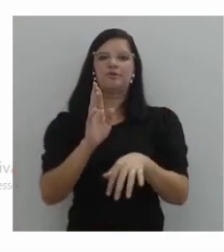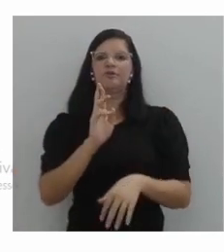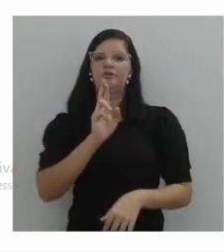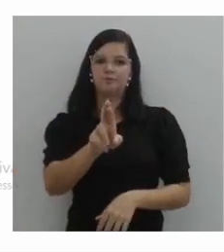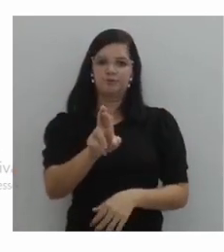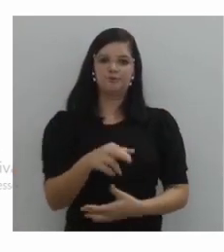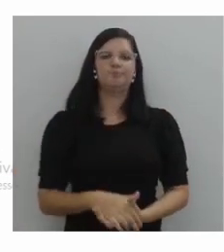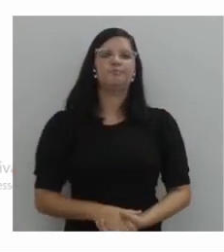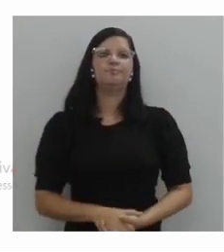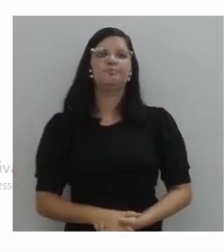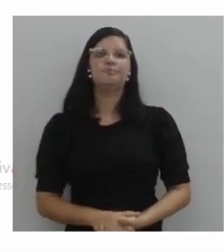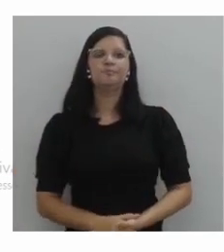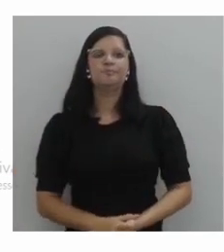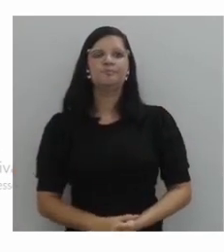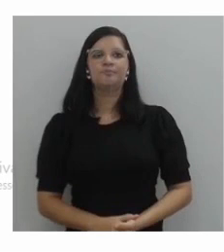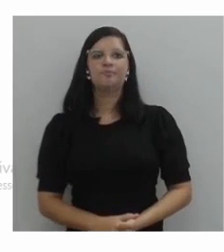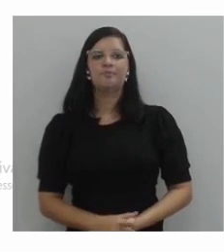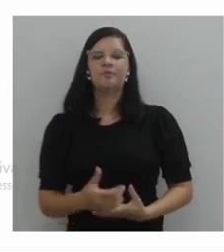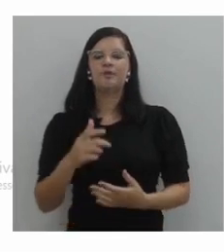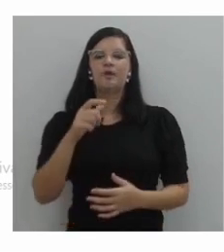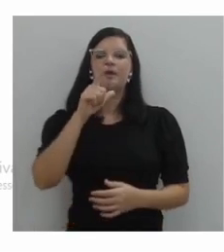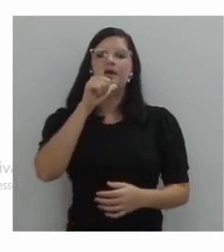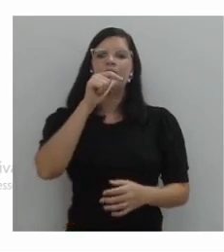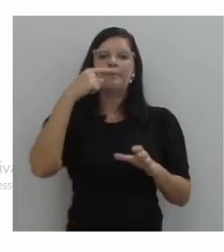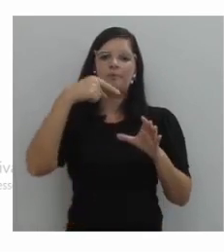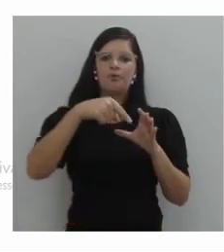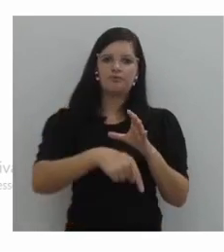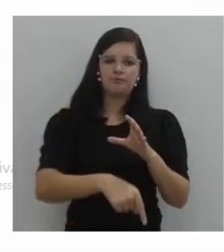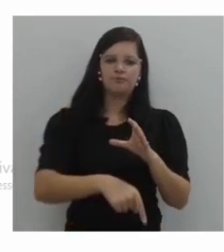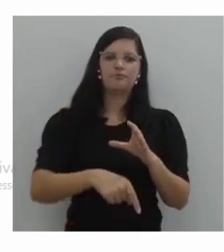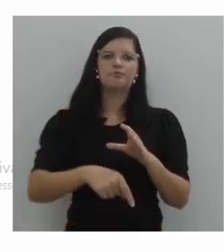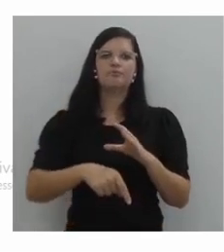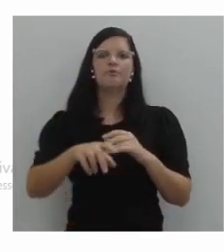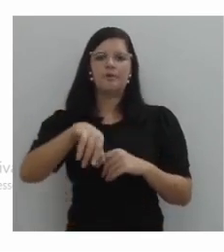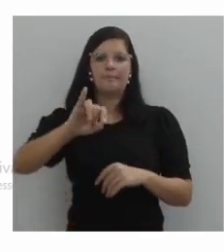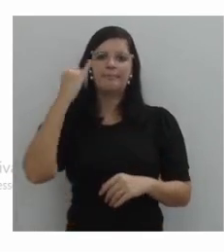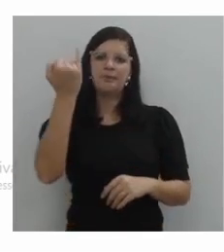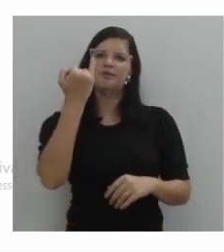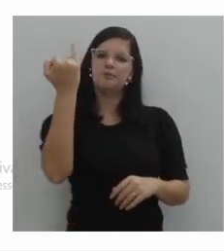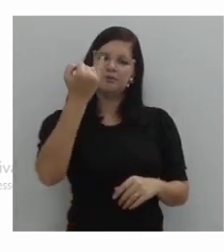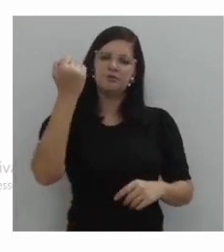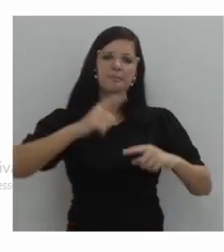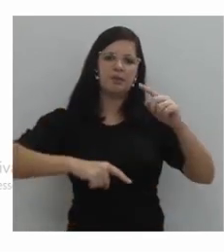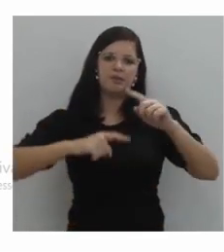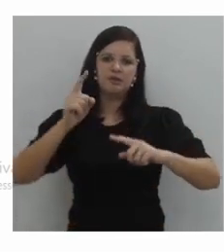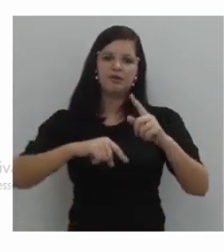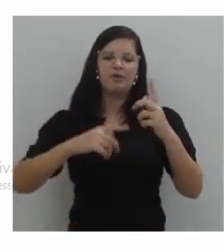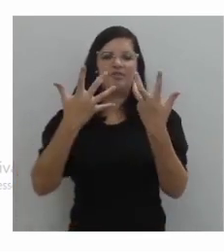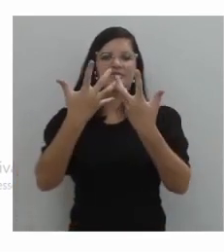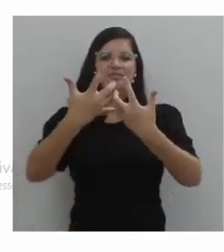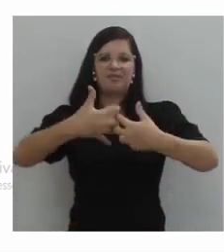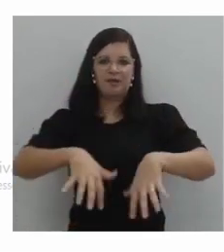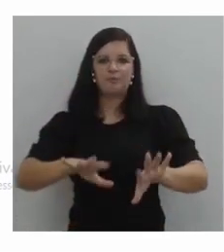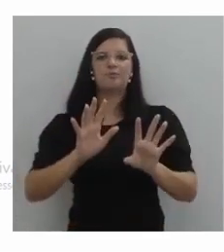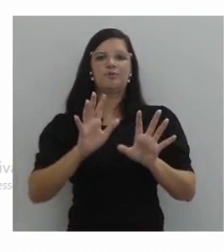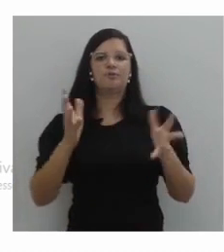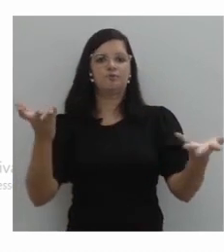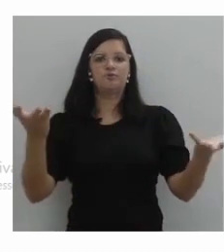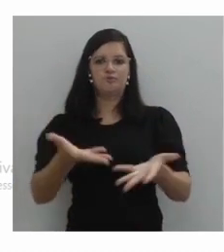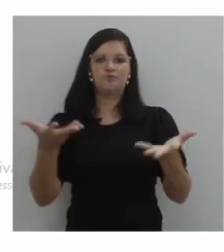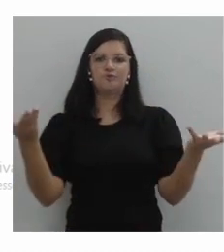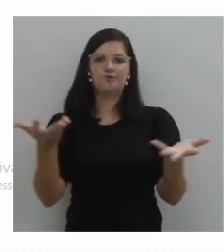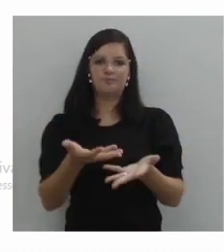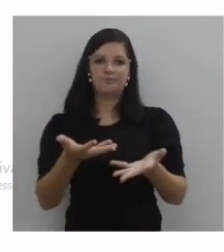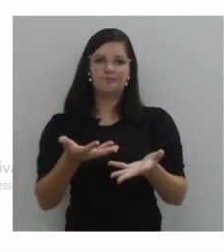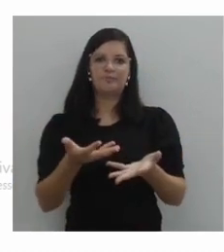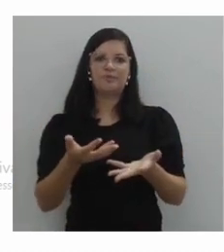a resposta, ok? Os aquíferos estão entre os mais importantes recursos naturais da